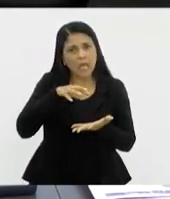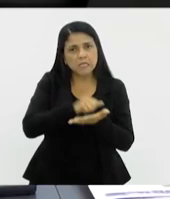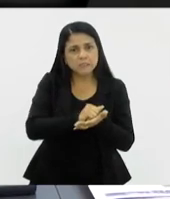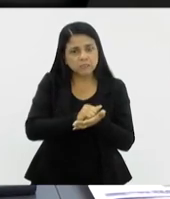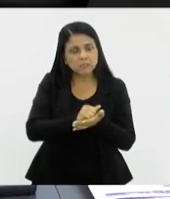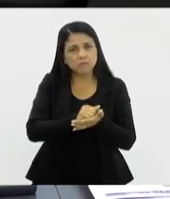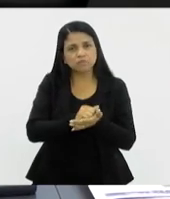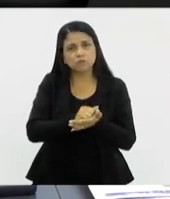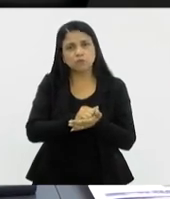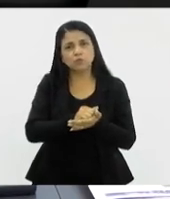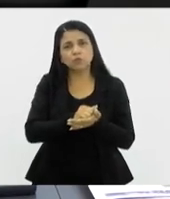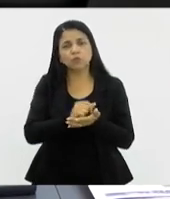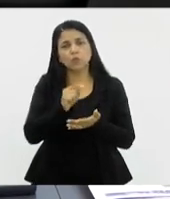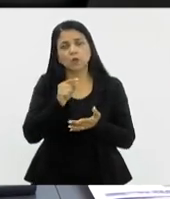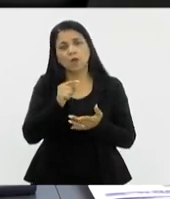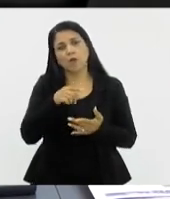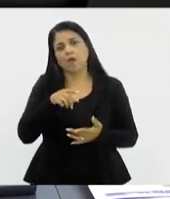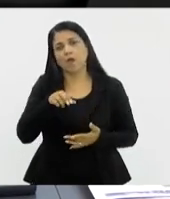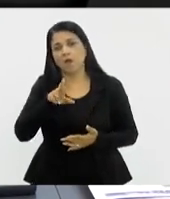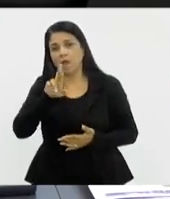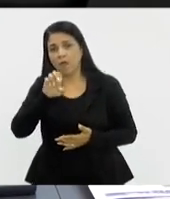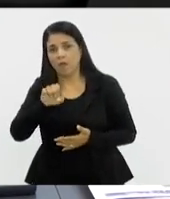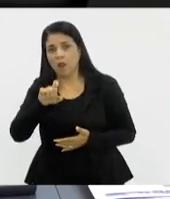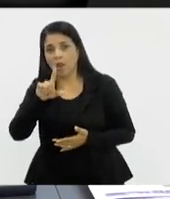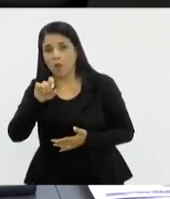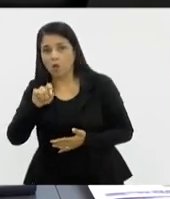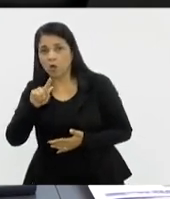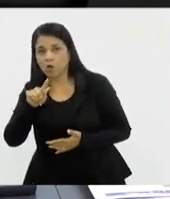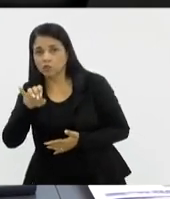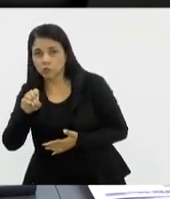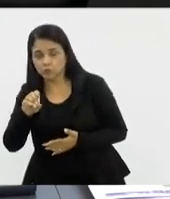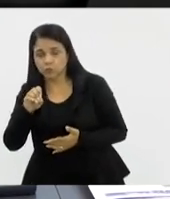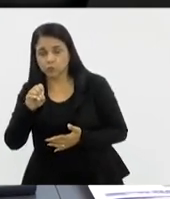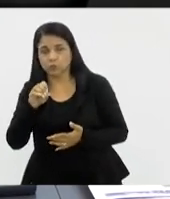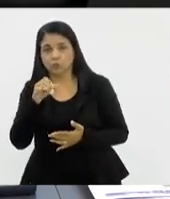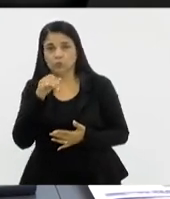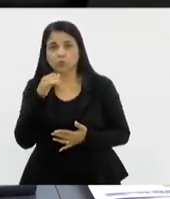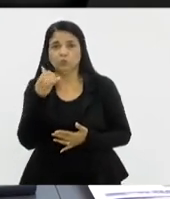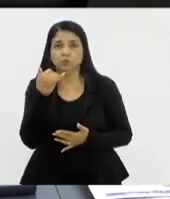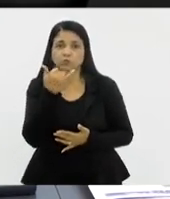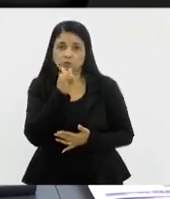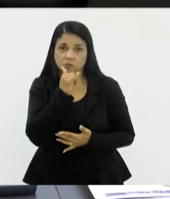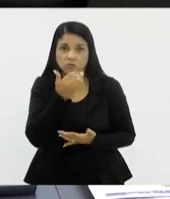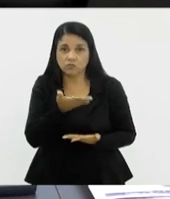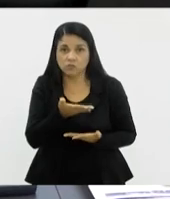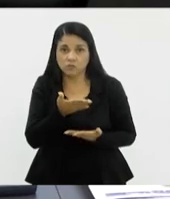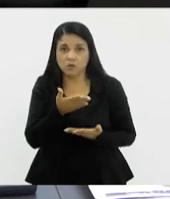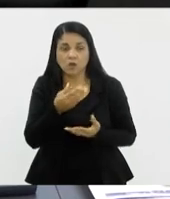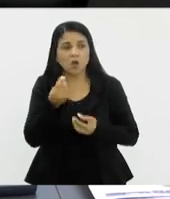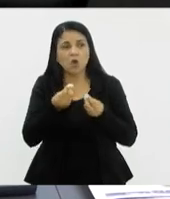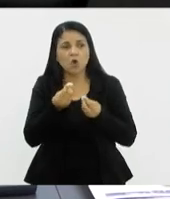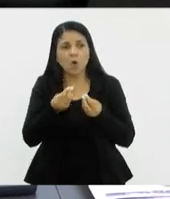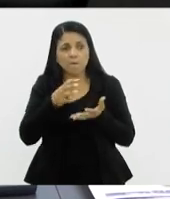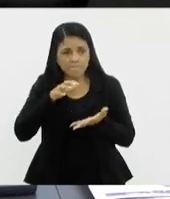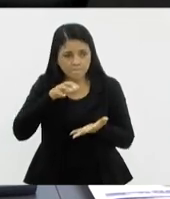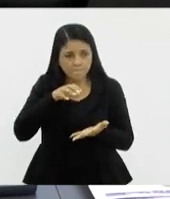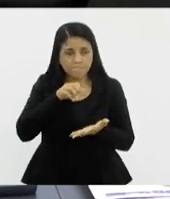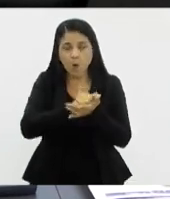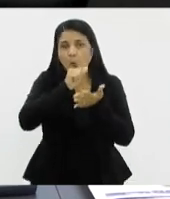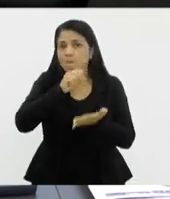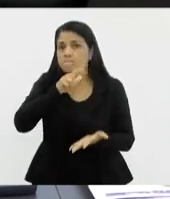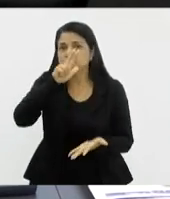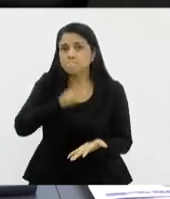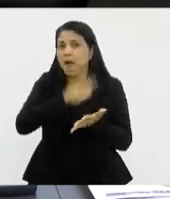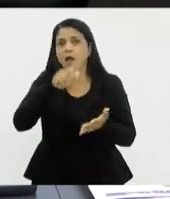Ela não consegue, que eu saiba, ela não consegue trazer o registro instantâneo do relógio